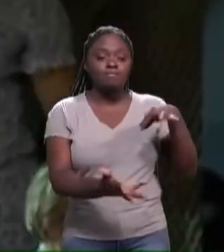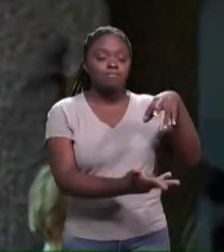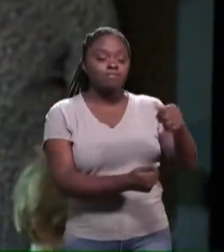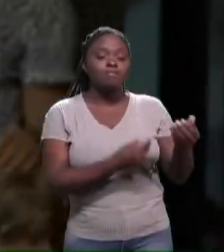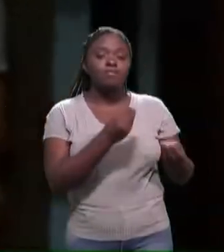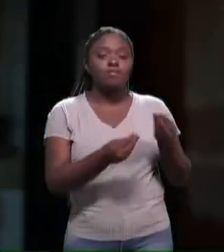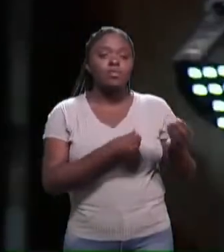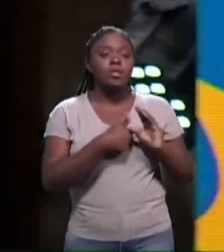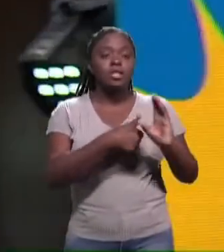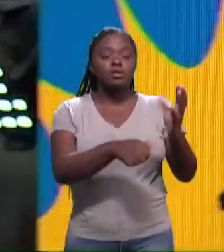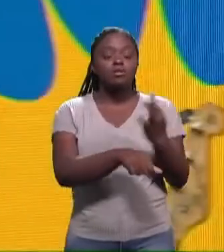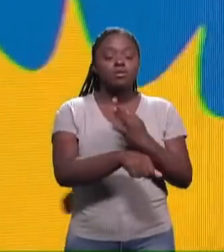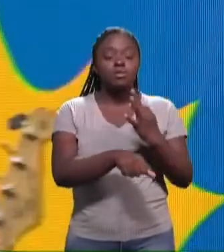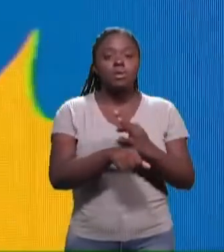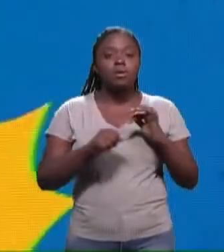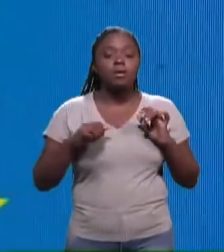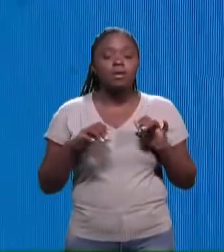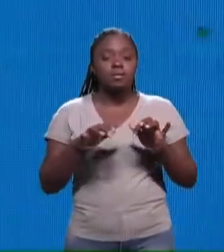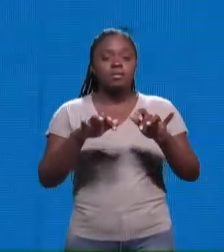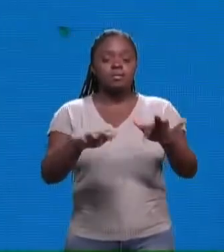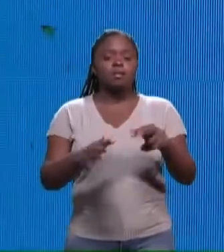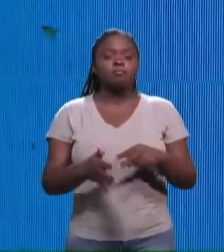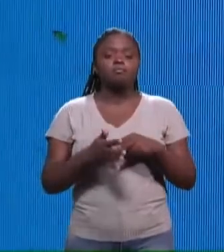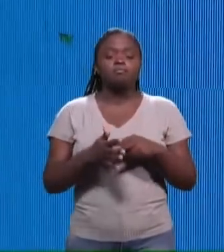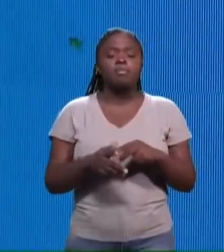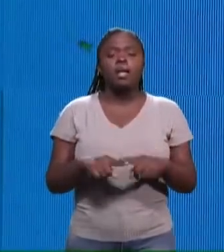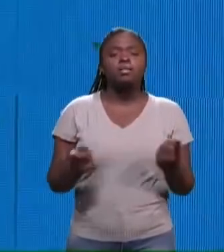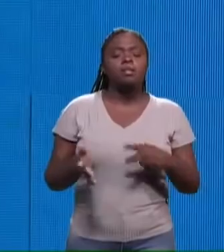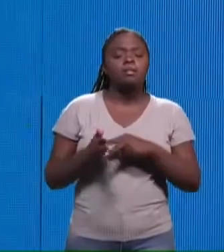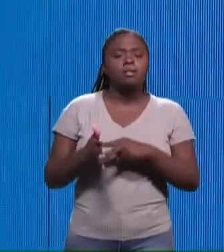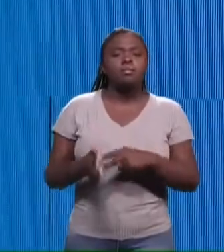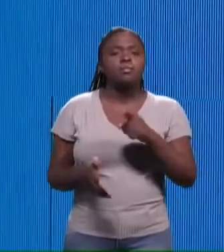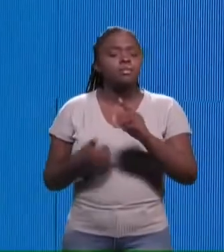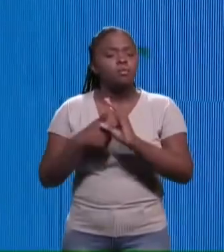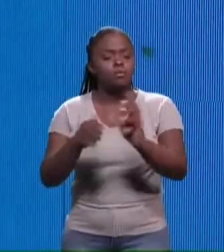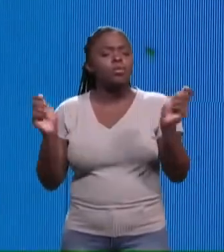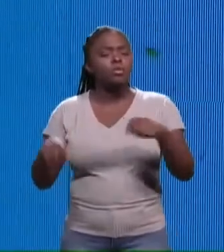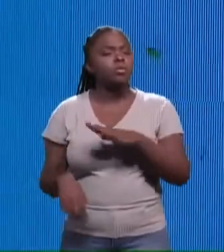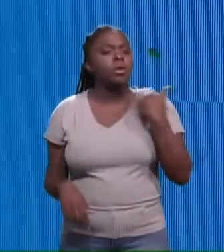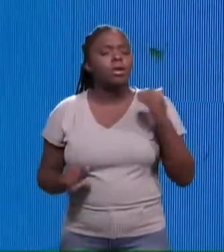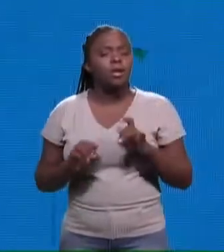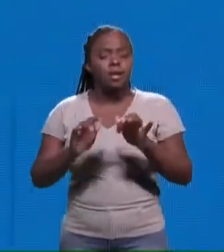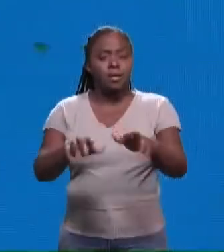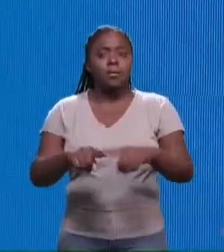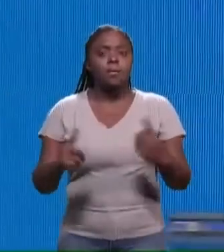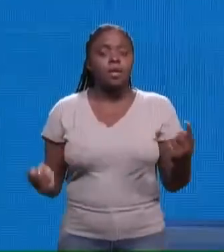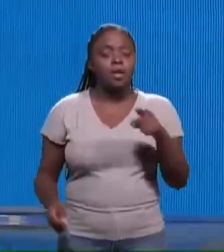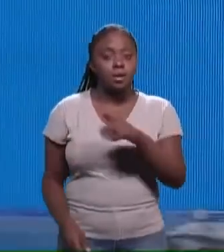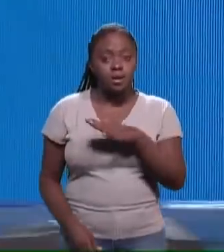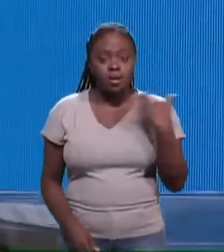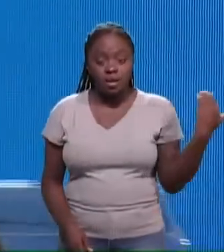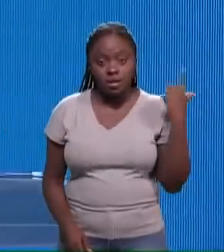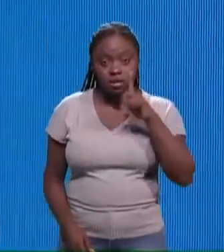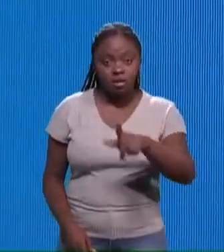que um cristão suporta um câncer de cabeça erguida? Cristão, você pode morrer de câncer, mas até para morrer de um câncer, nós